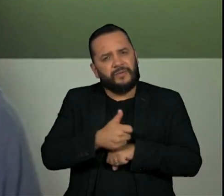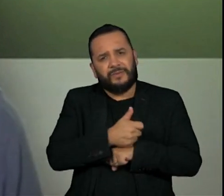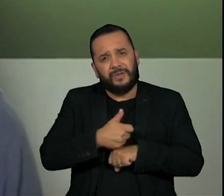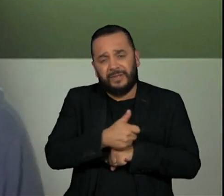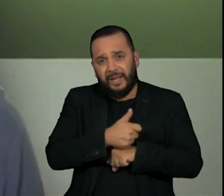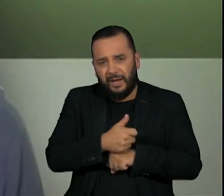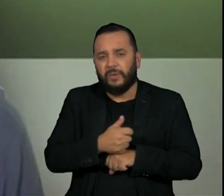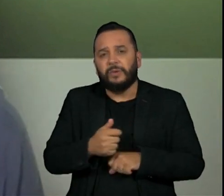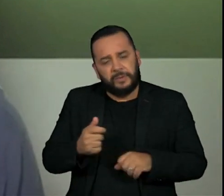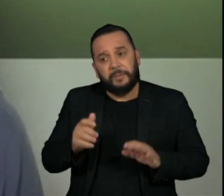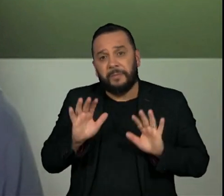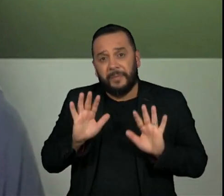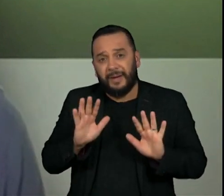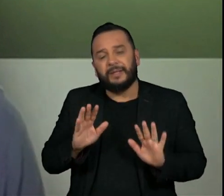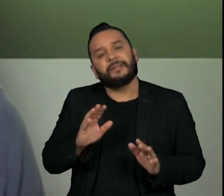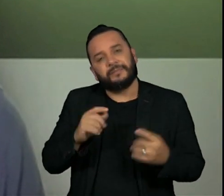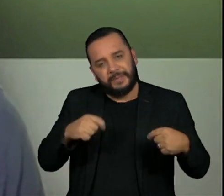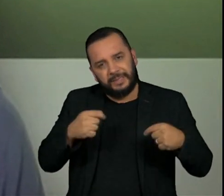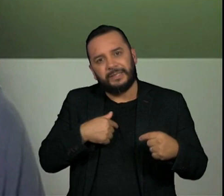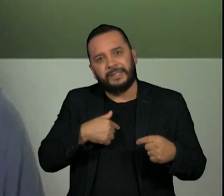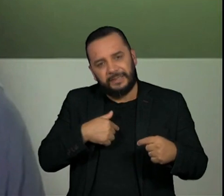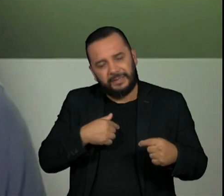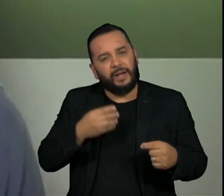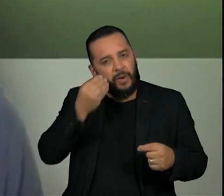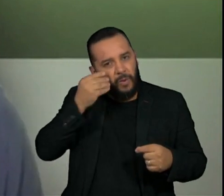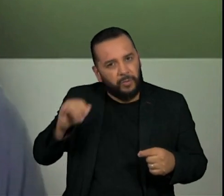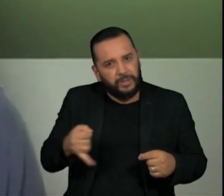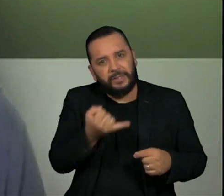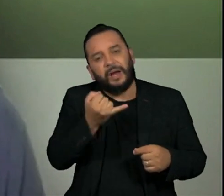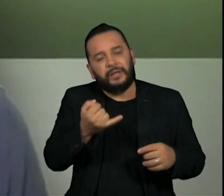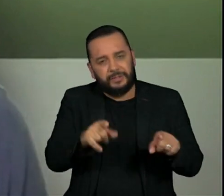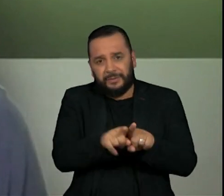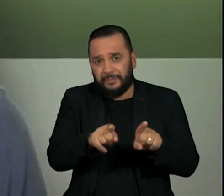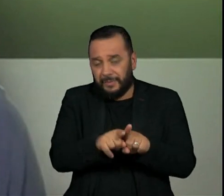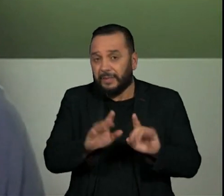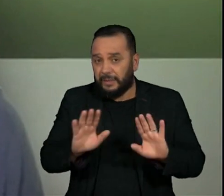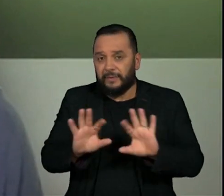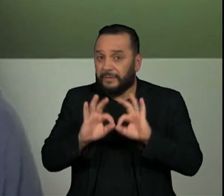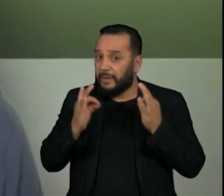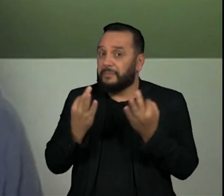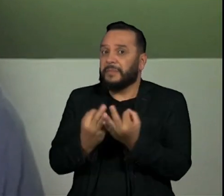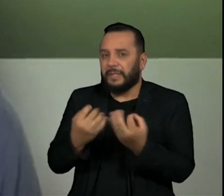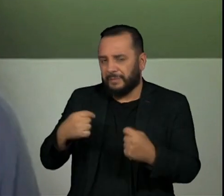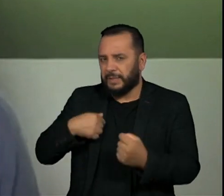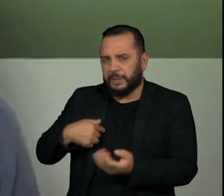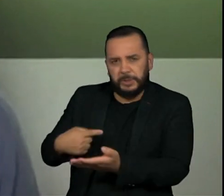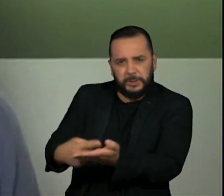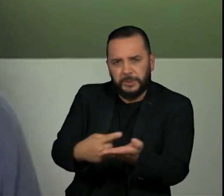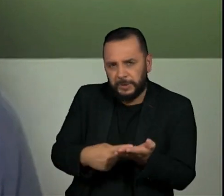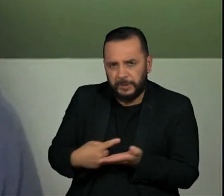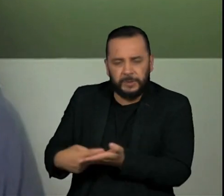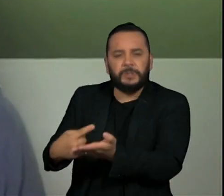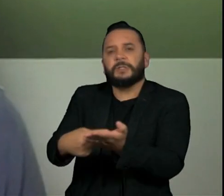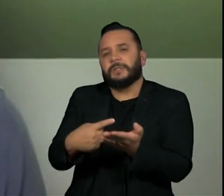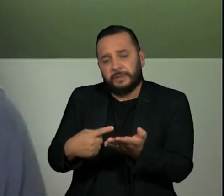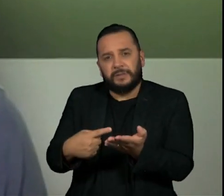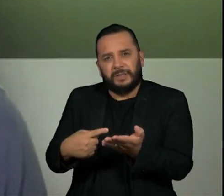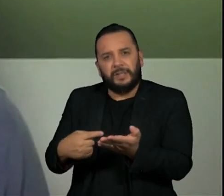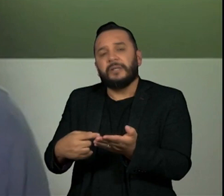sociedade inteira, as famílias podem fazer uma parte essencial nisso, porque eles é que afetam as decisões das políticas públicas,